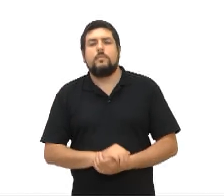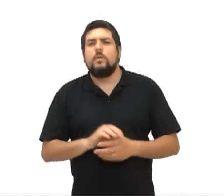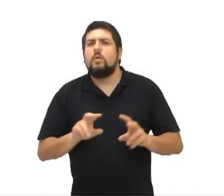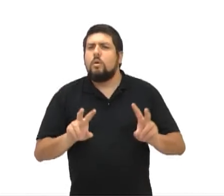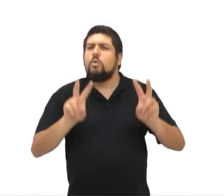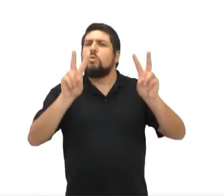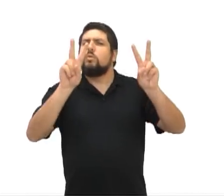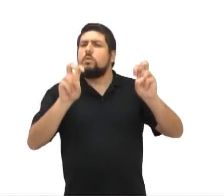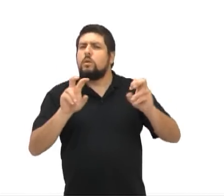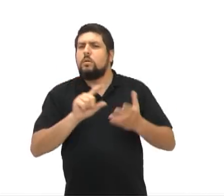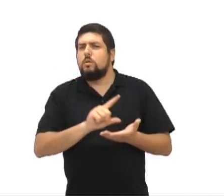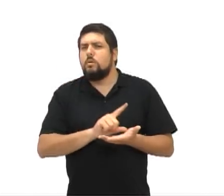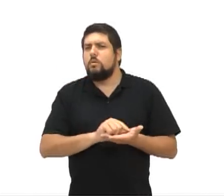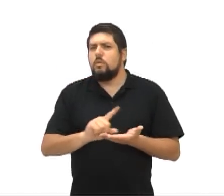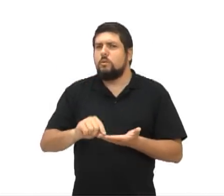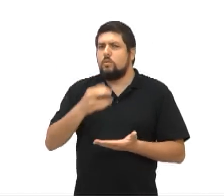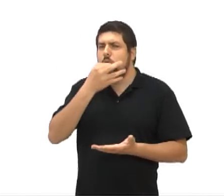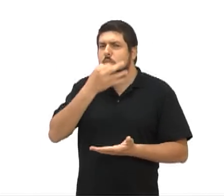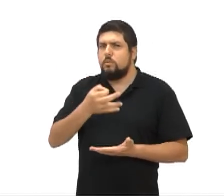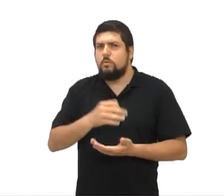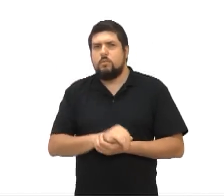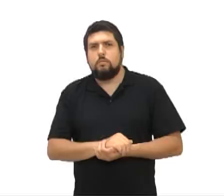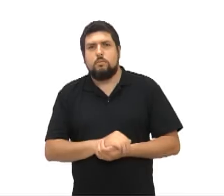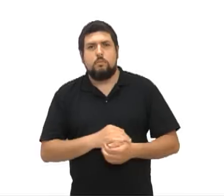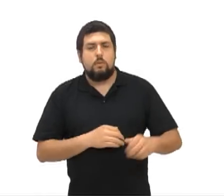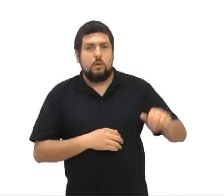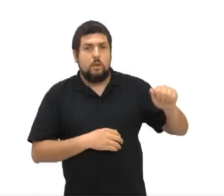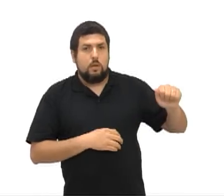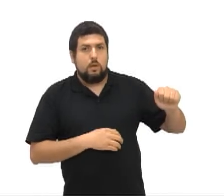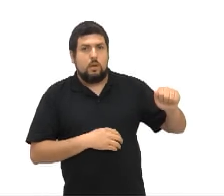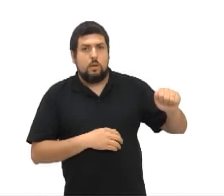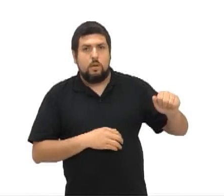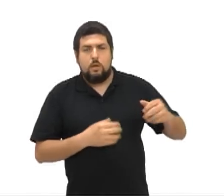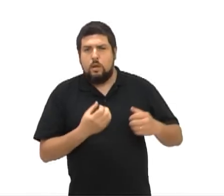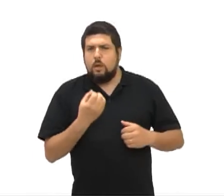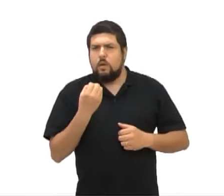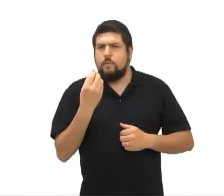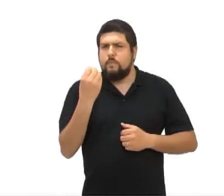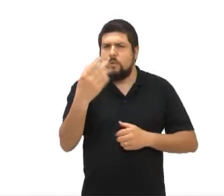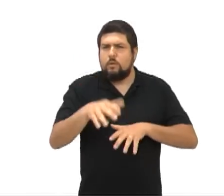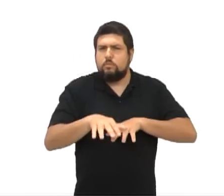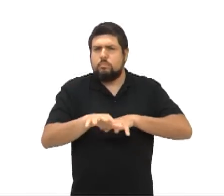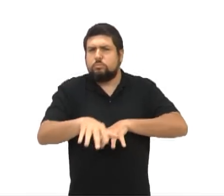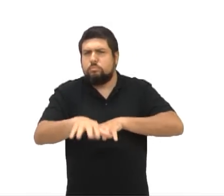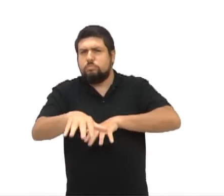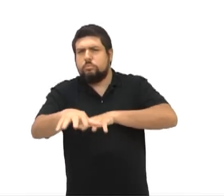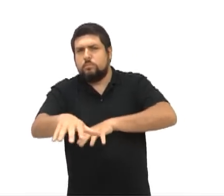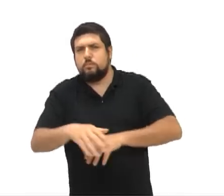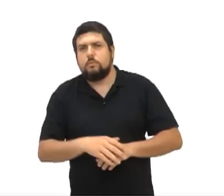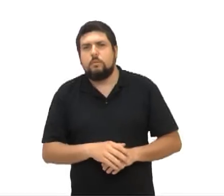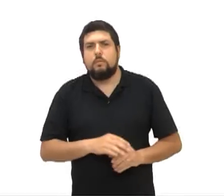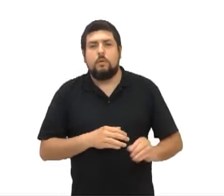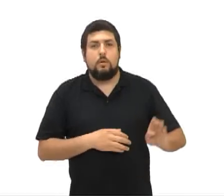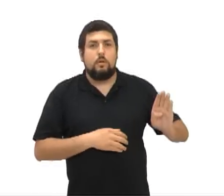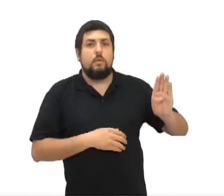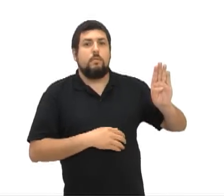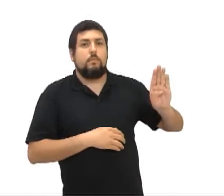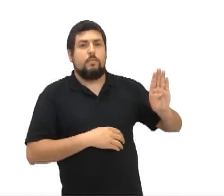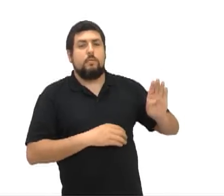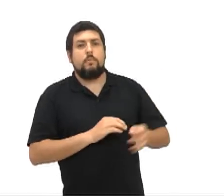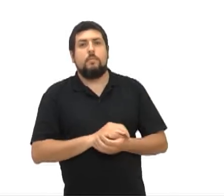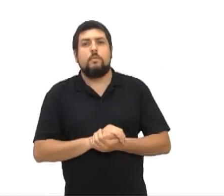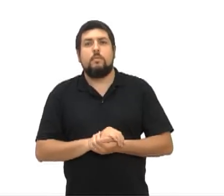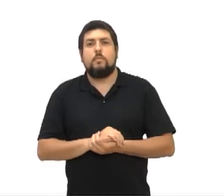do artigo de opinião? Letra A, a longa viagem dos tropeiros? Letra B, o reduto